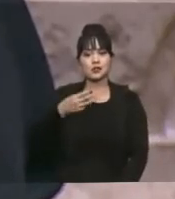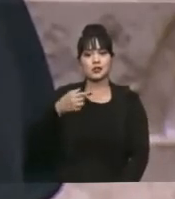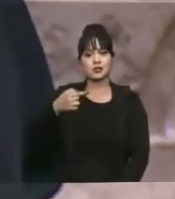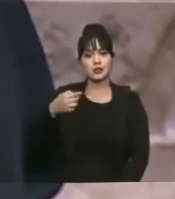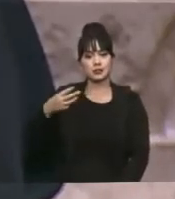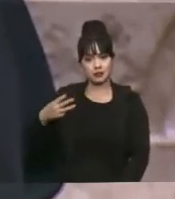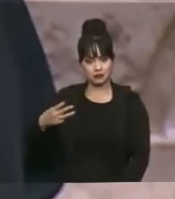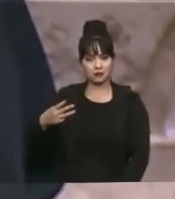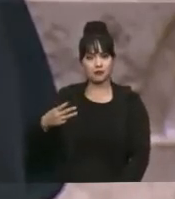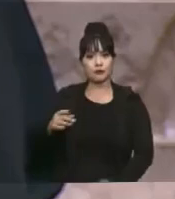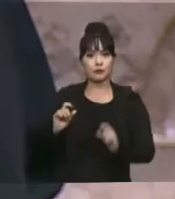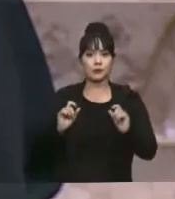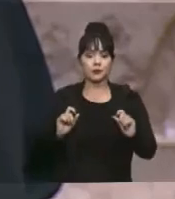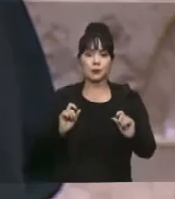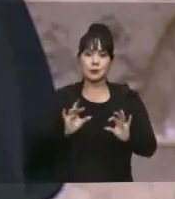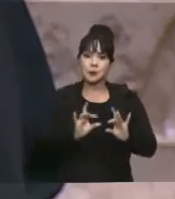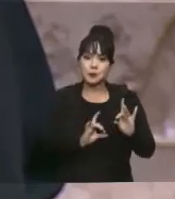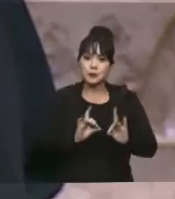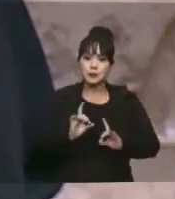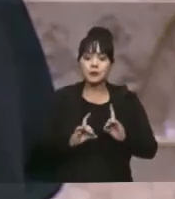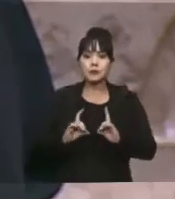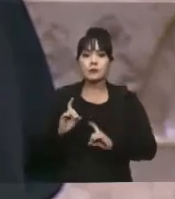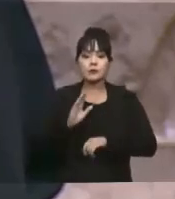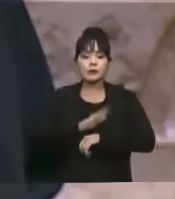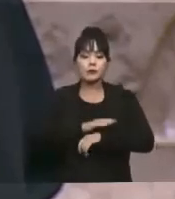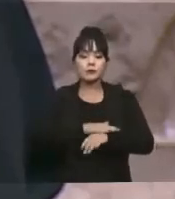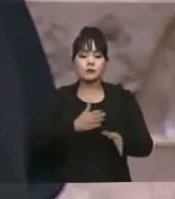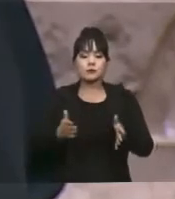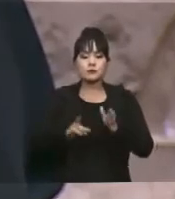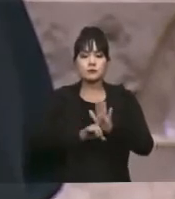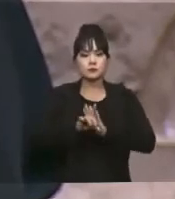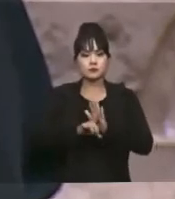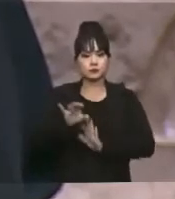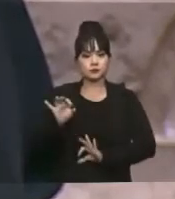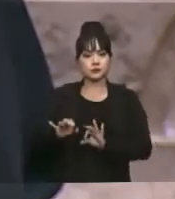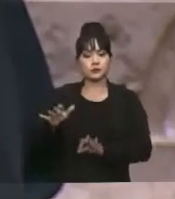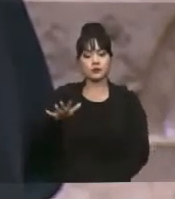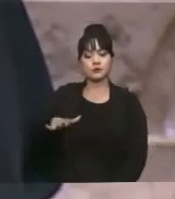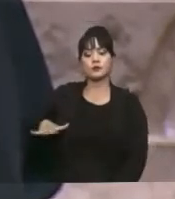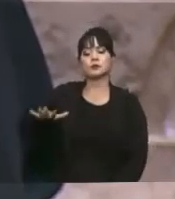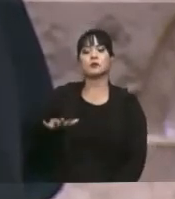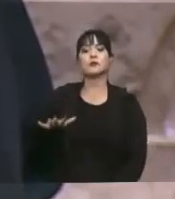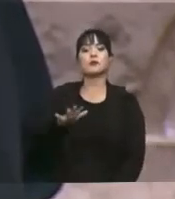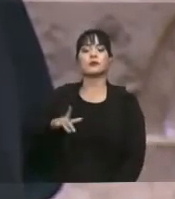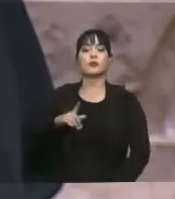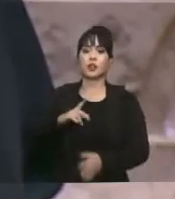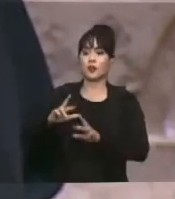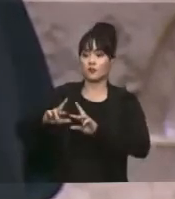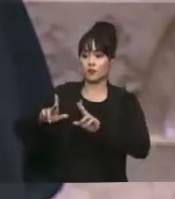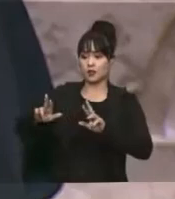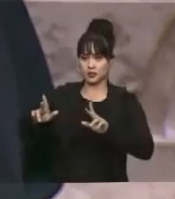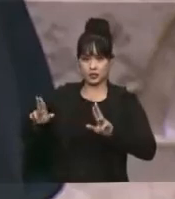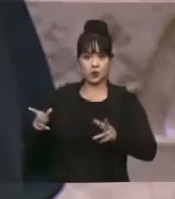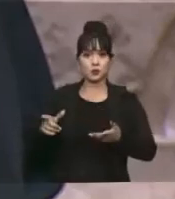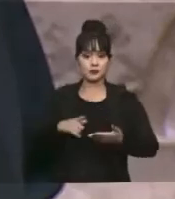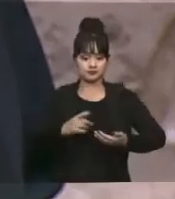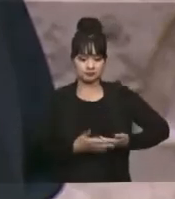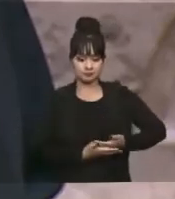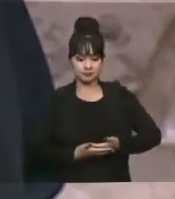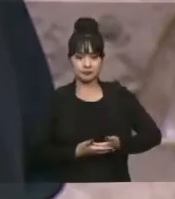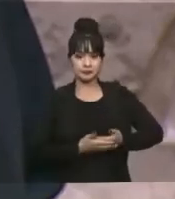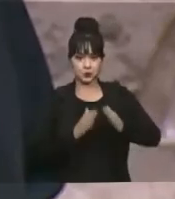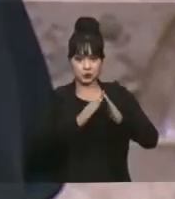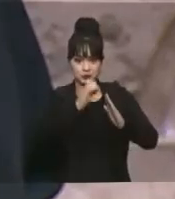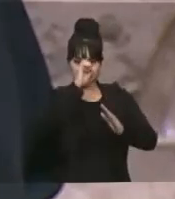71.373, onde se discutiu a validade da investigação judicial no âmbito da ação de investigação de paternidade, que